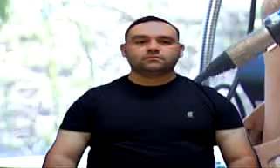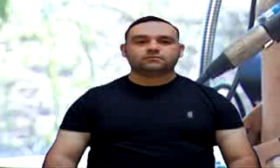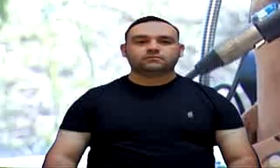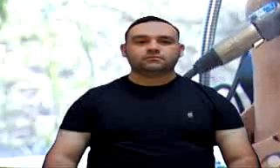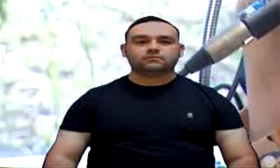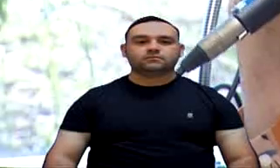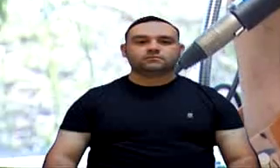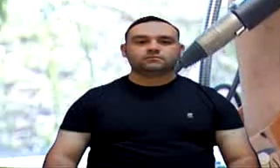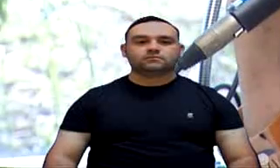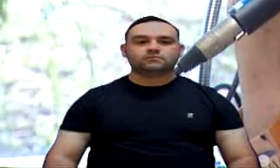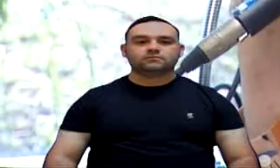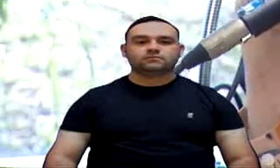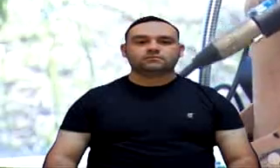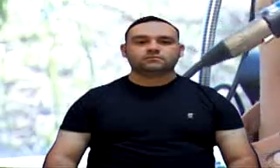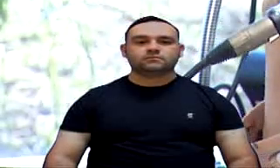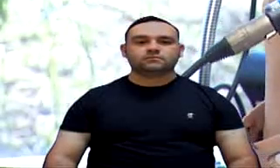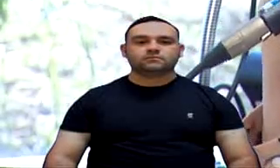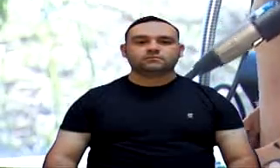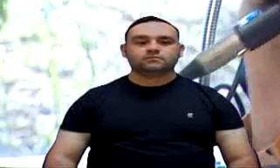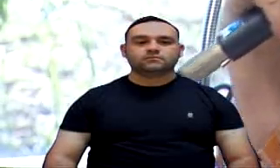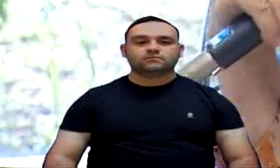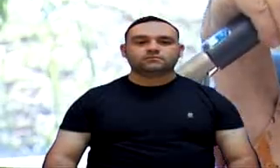posso ligar de novo